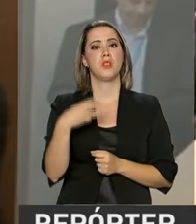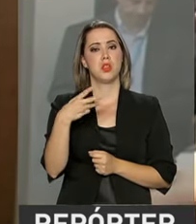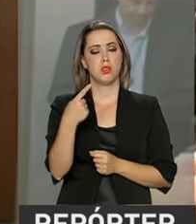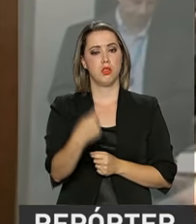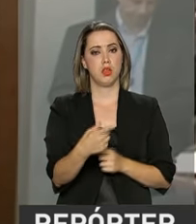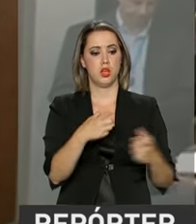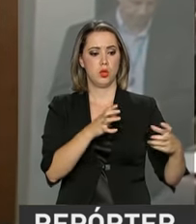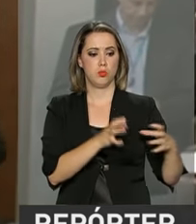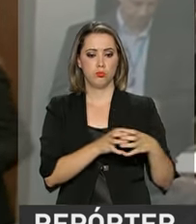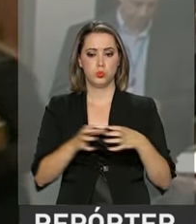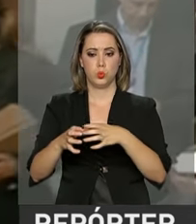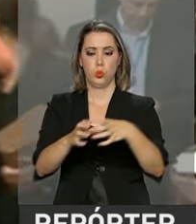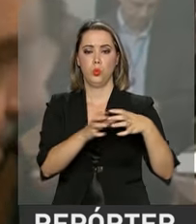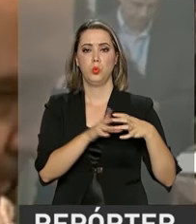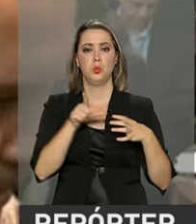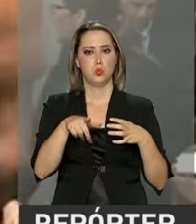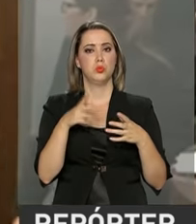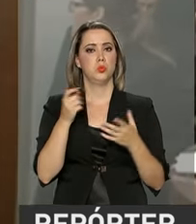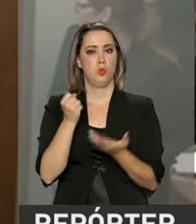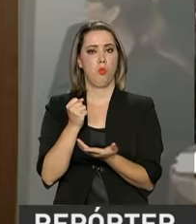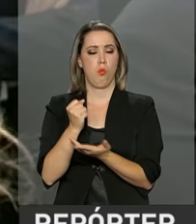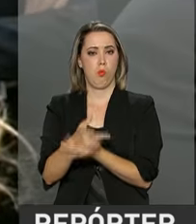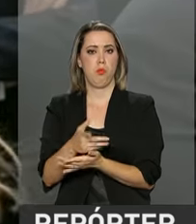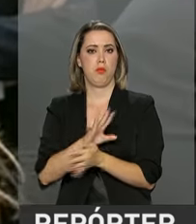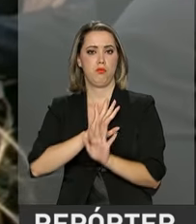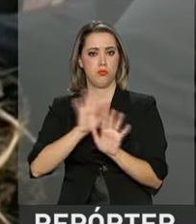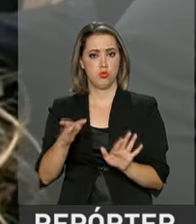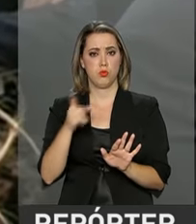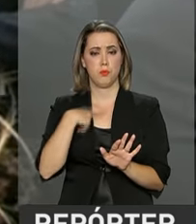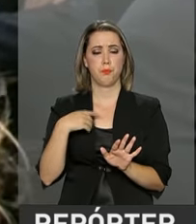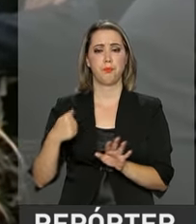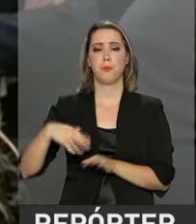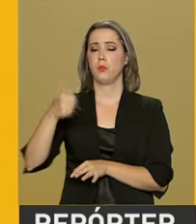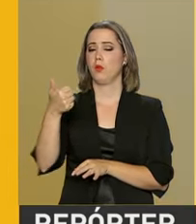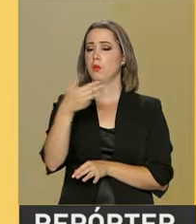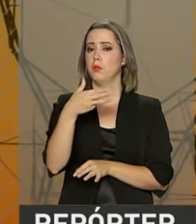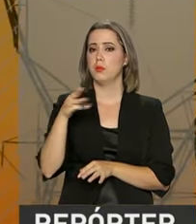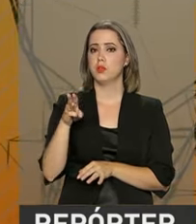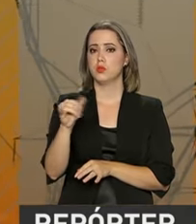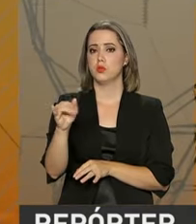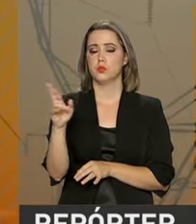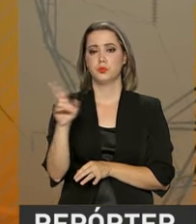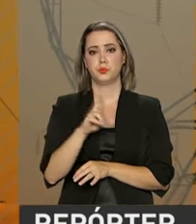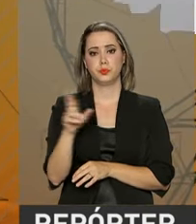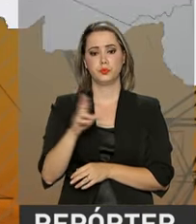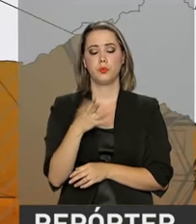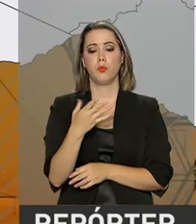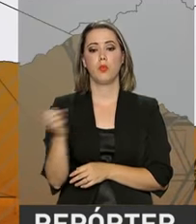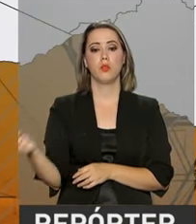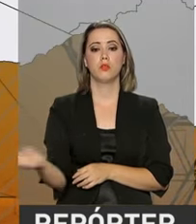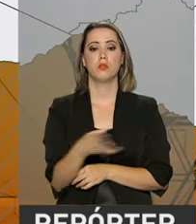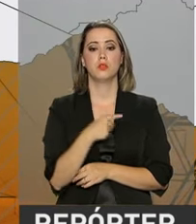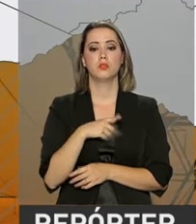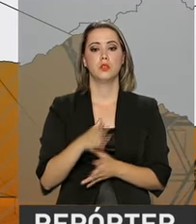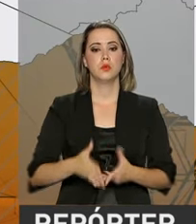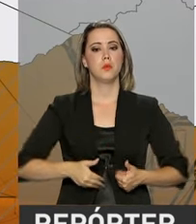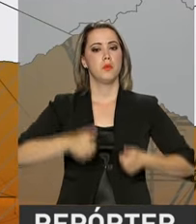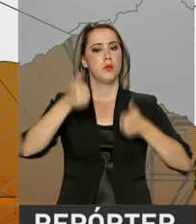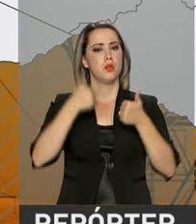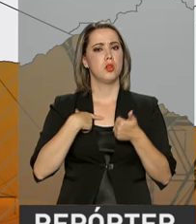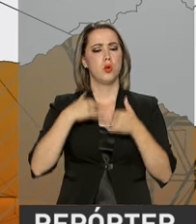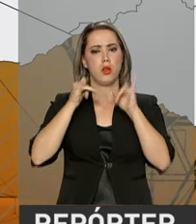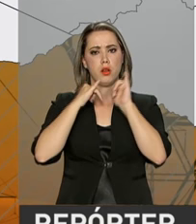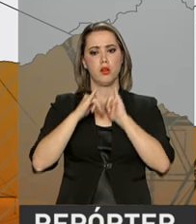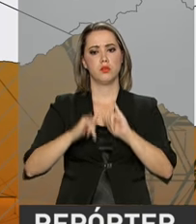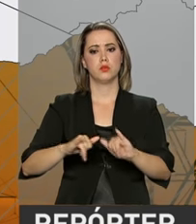com investimentos que chegam a quase 13 bilhões de reais as novas concessões vão aumentar o fornecimento de energia